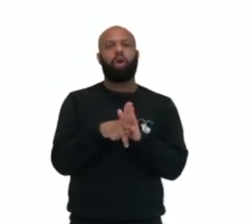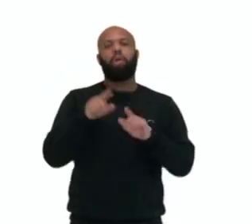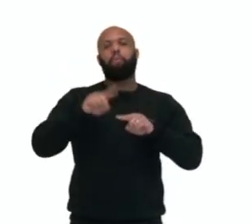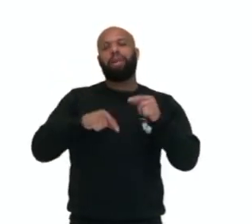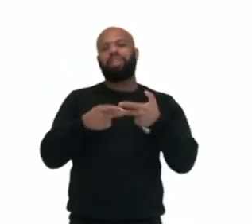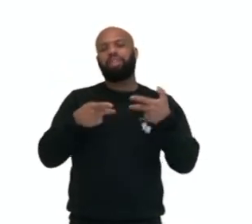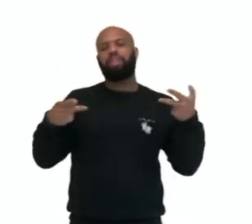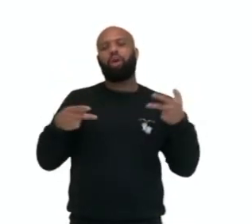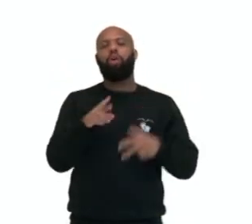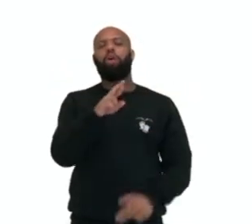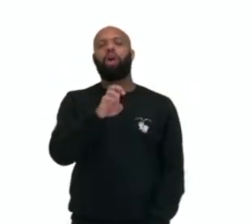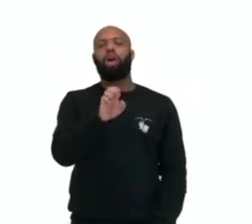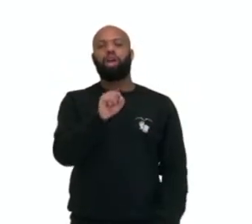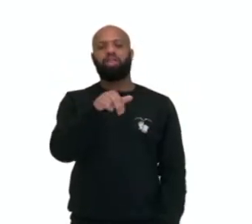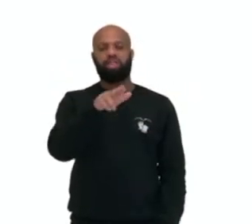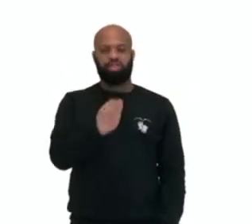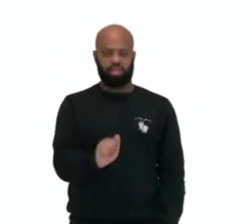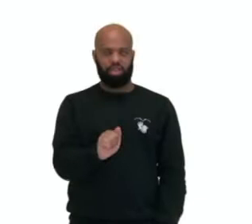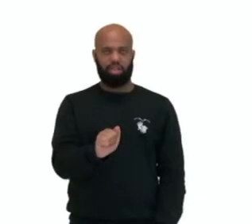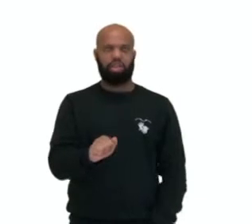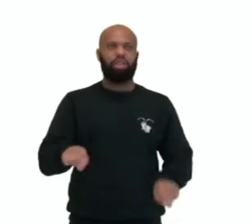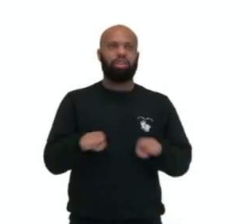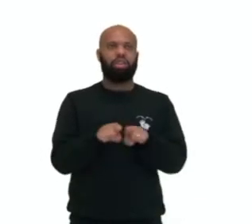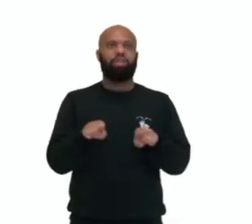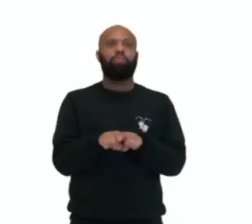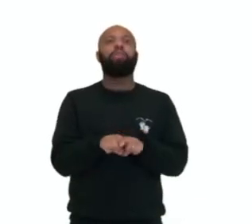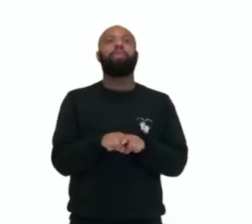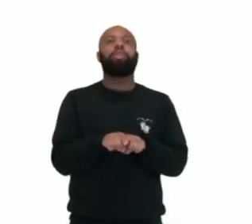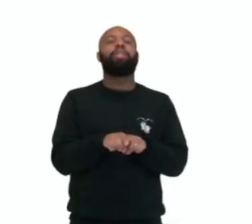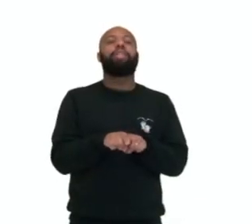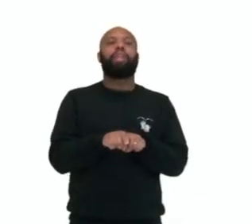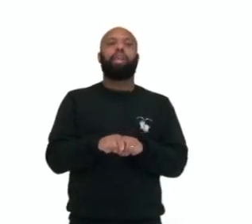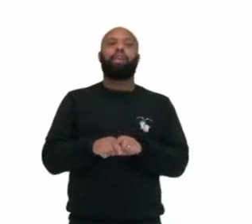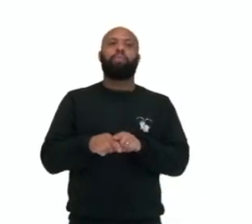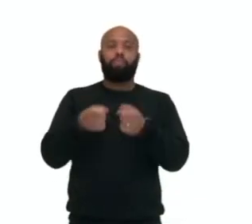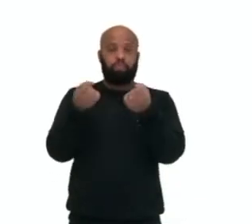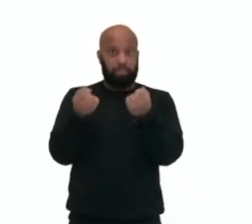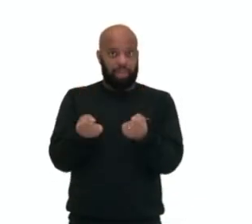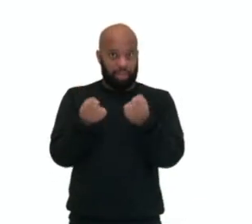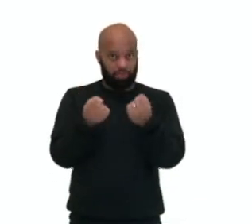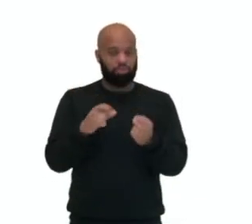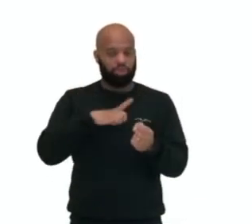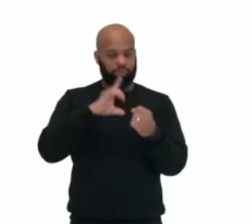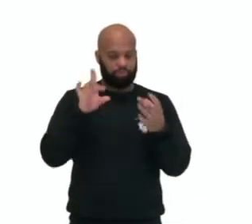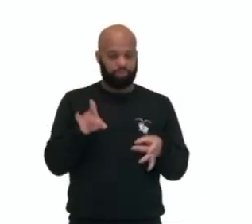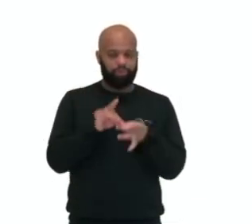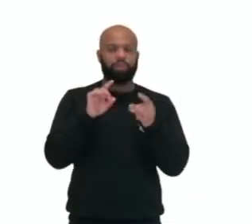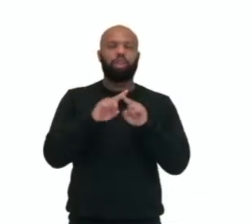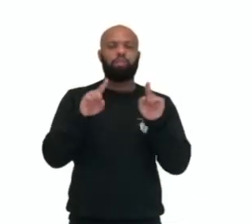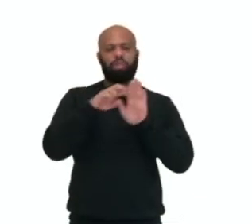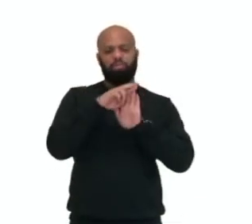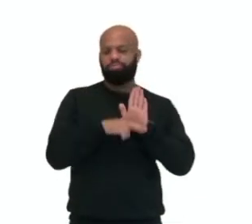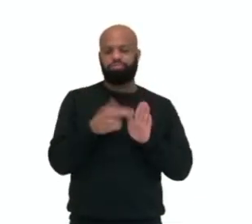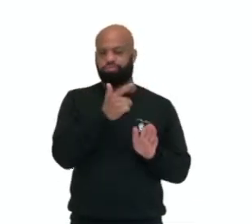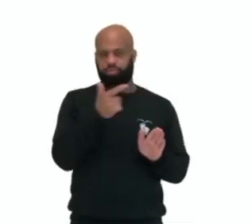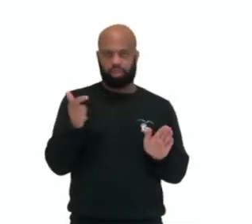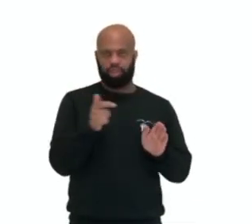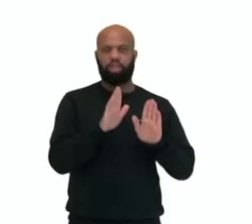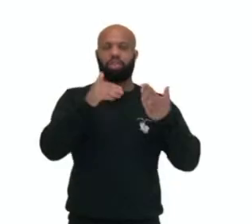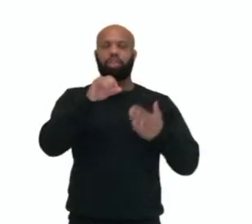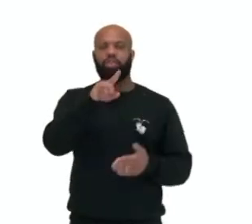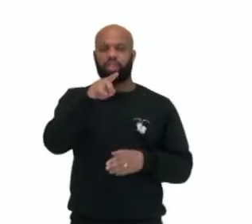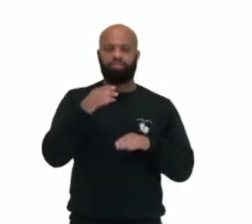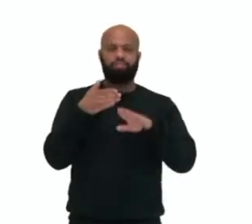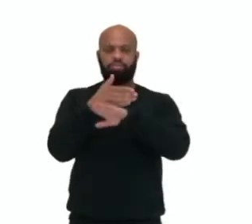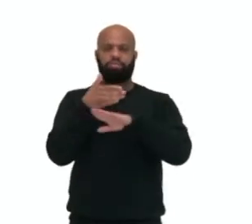de tamanho ou peso, não existe nada propriamente regulamentado, tá? Mas se hoje você procurar numa loja,